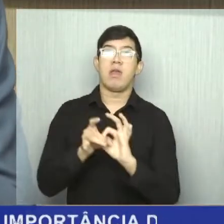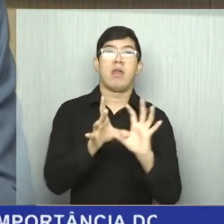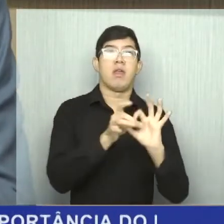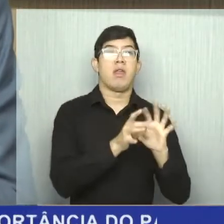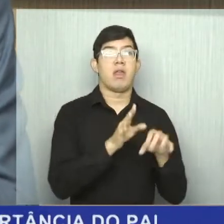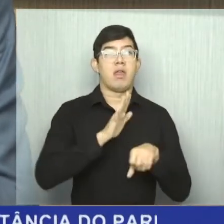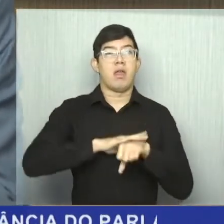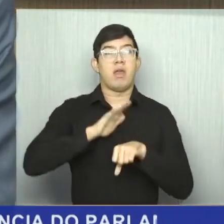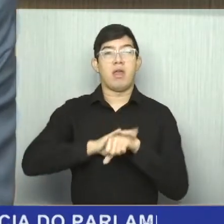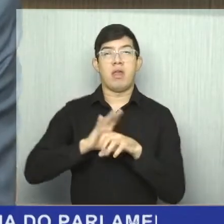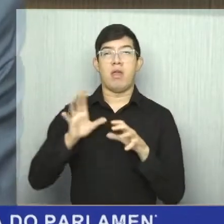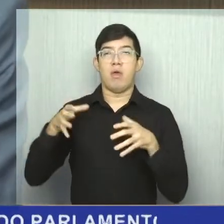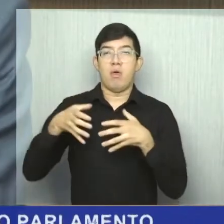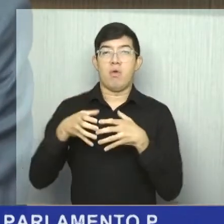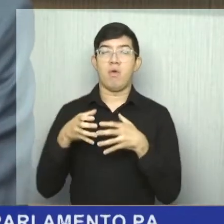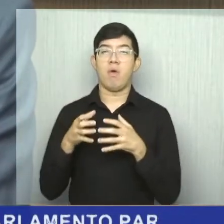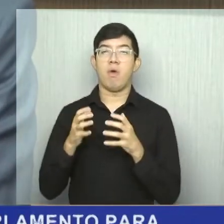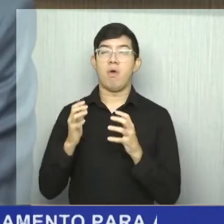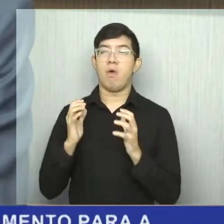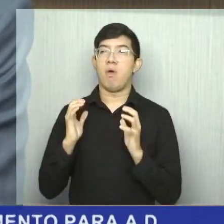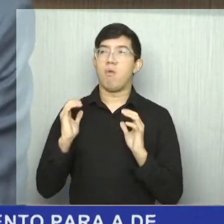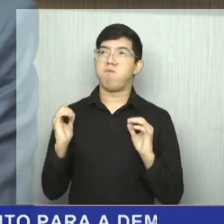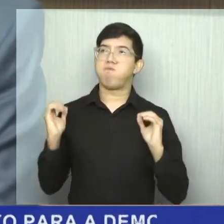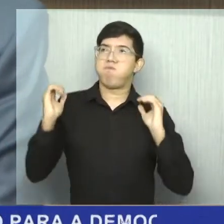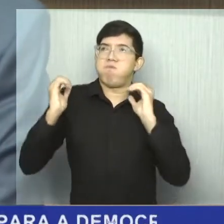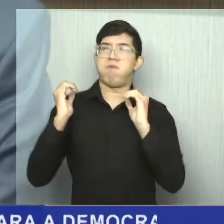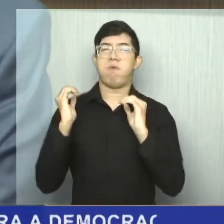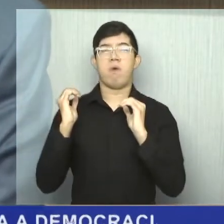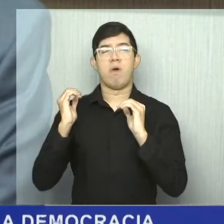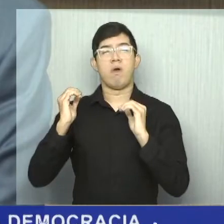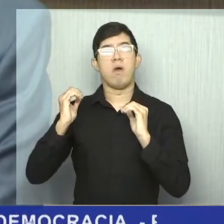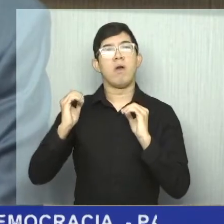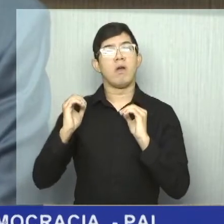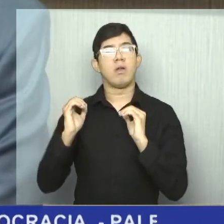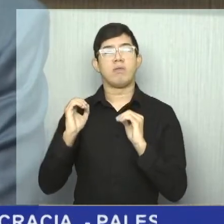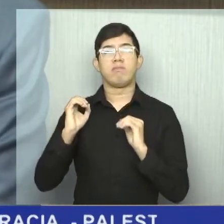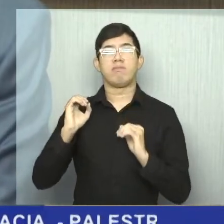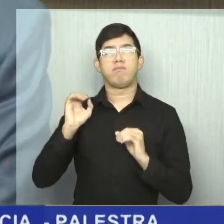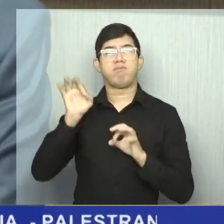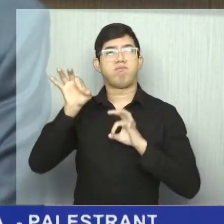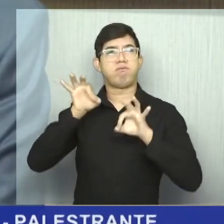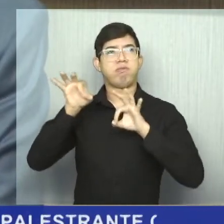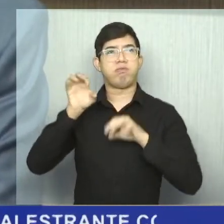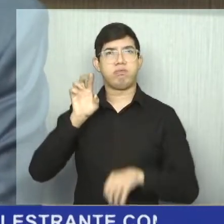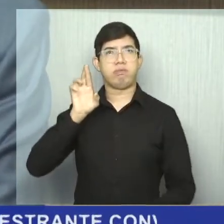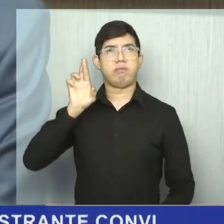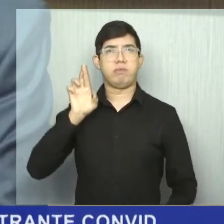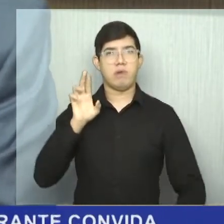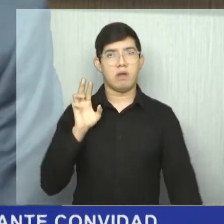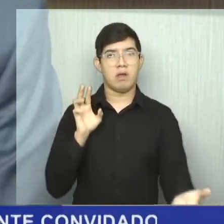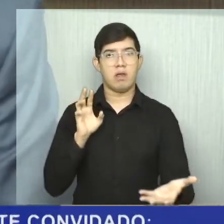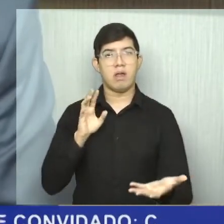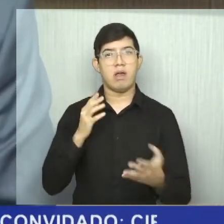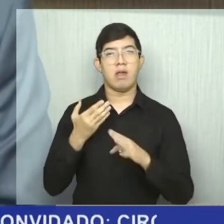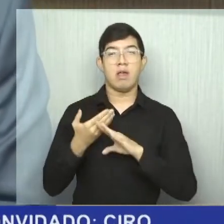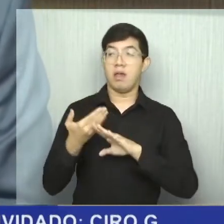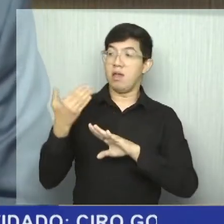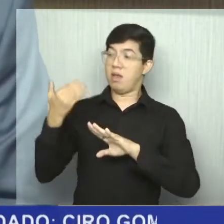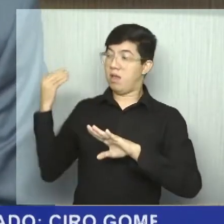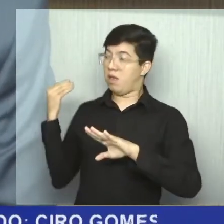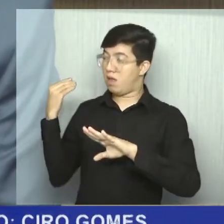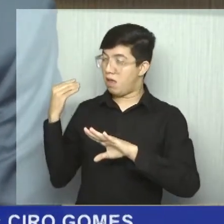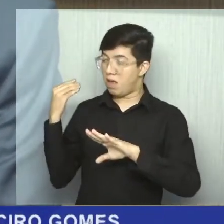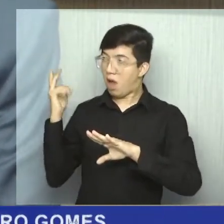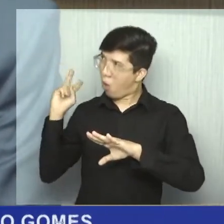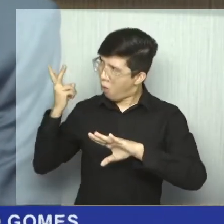Isso é uma constatação histórica. Mas eu estou depreciando isso? Não, não estou depreciando isso. É porque a história não parou.